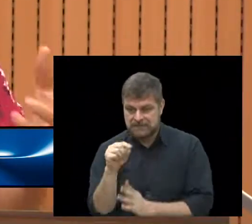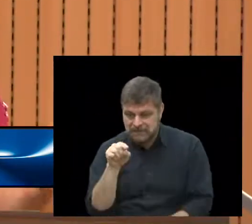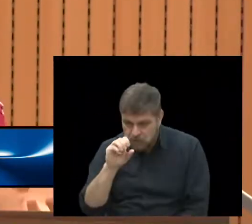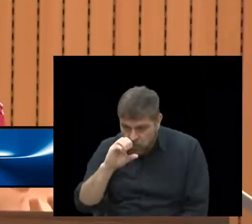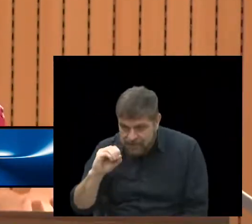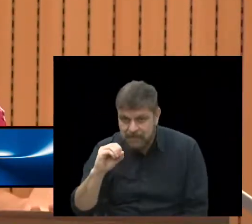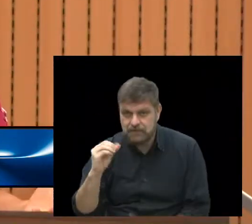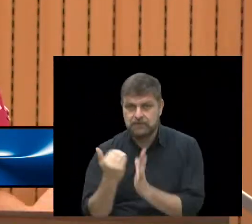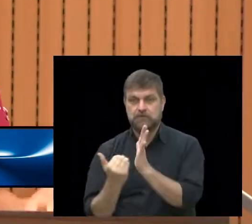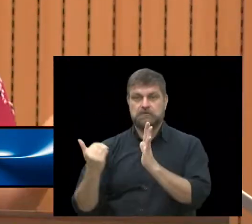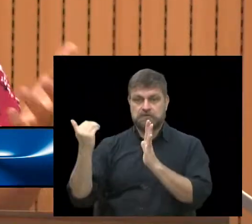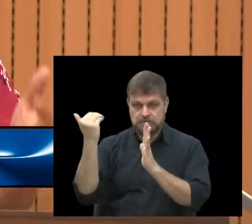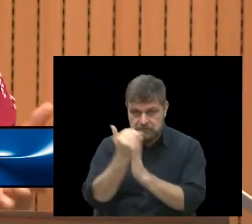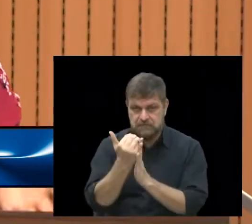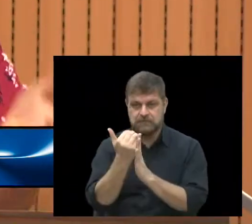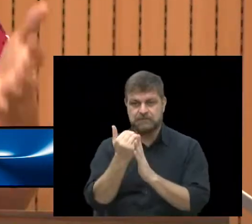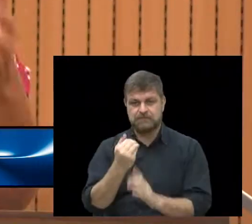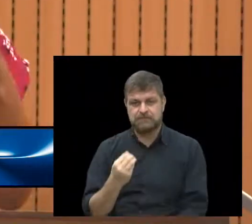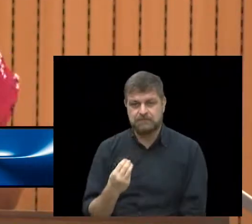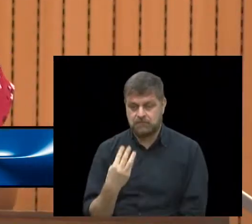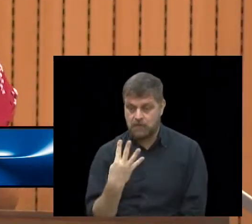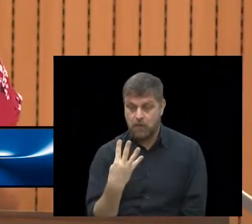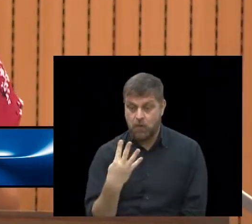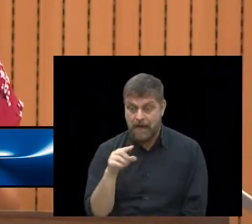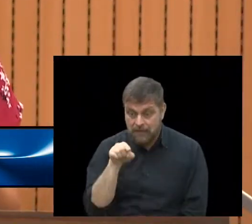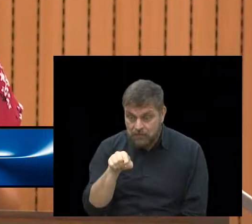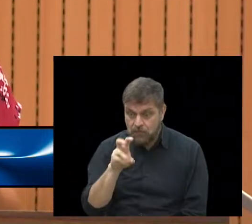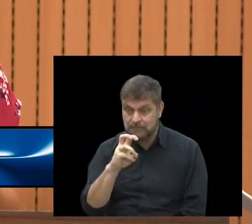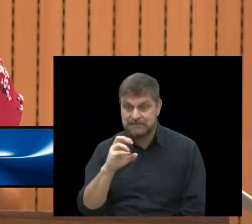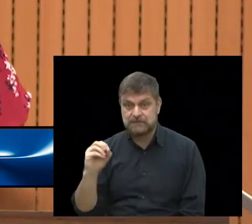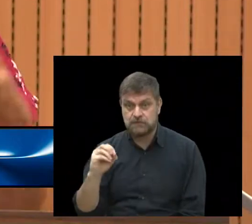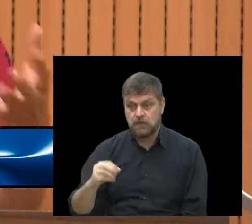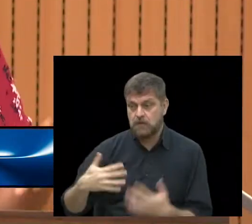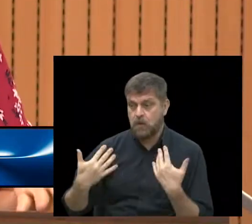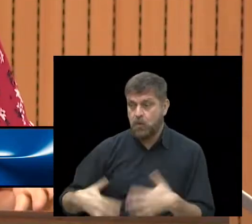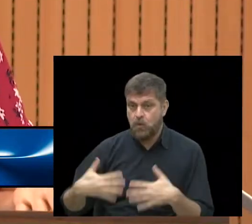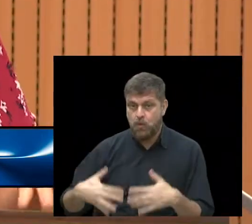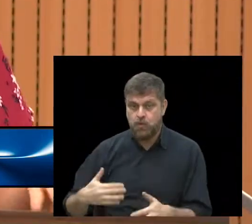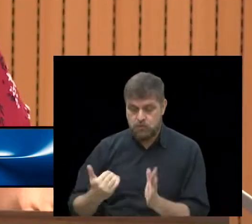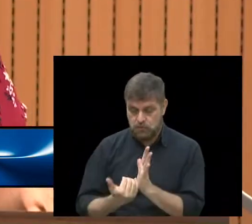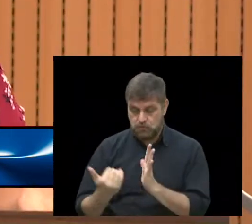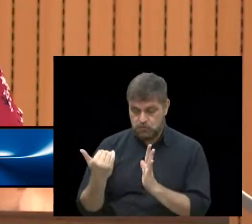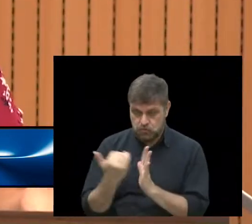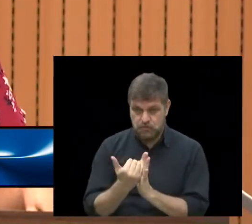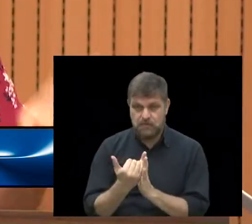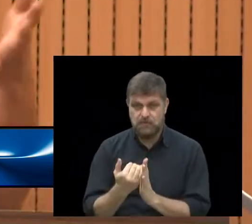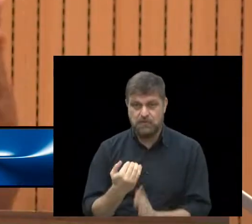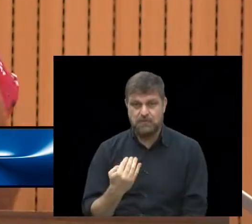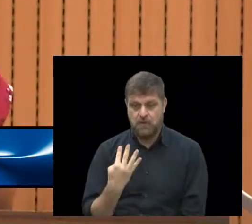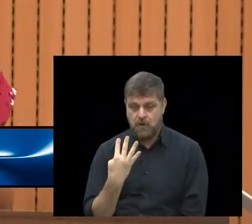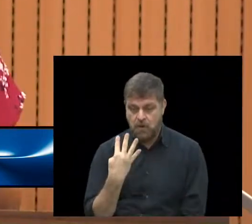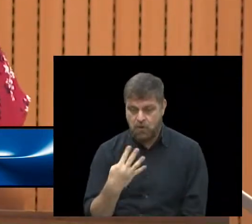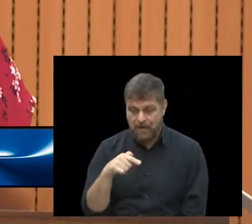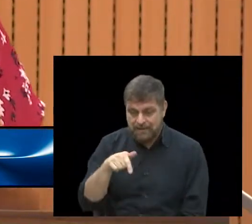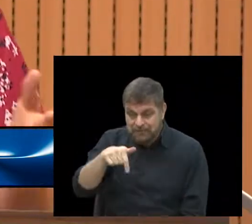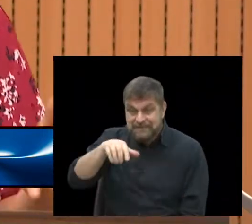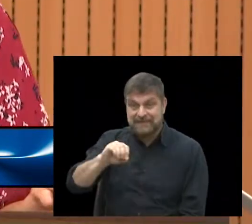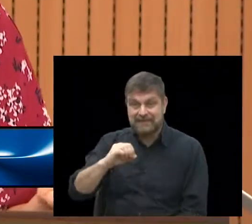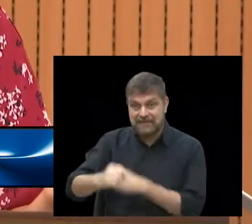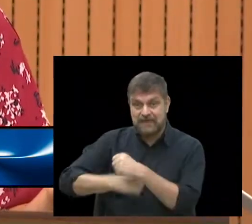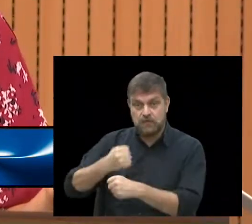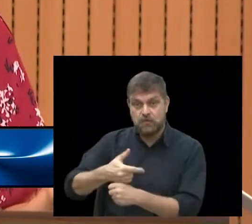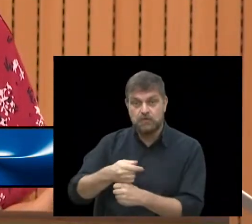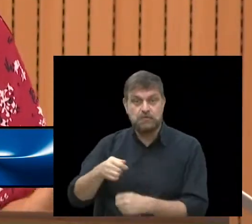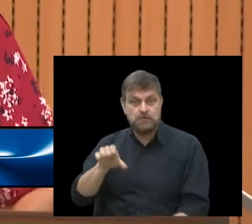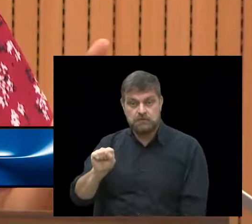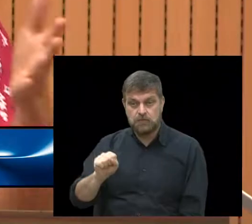Em 2017, de R$ 3,80 para R$ 4,50. Em 2018, de R$ 4,50 para R$ 4,70. Ou seja, a